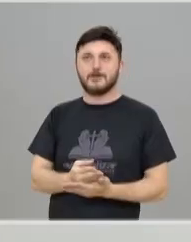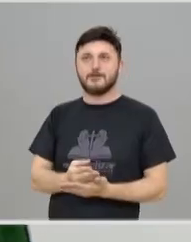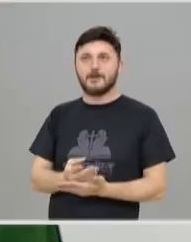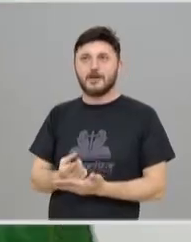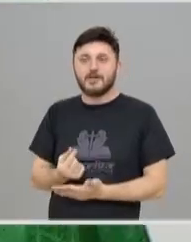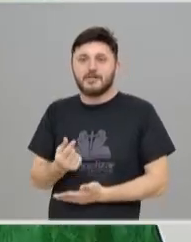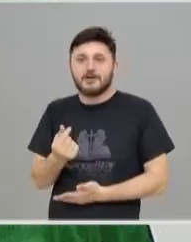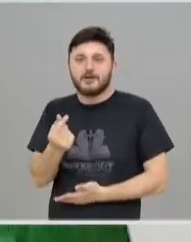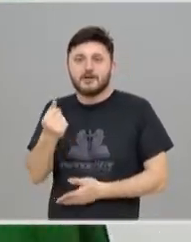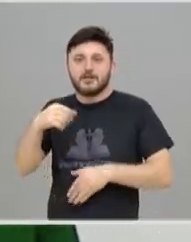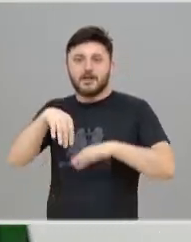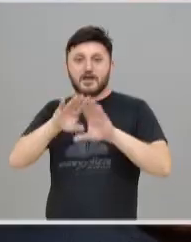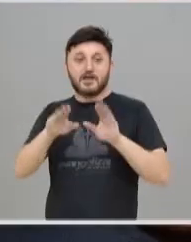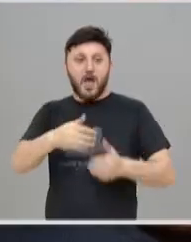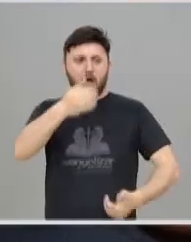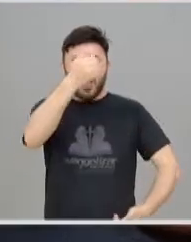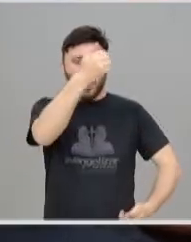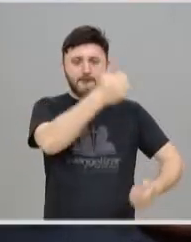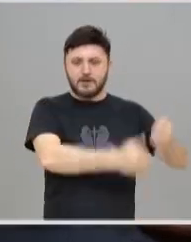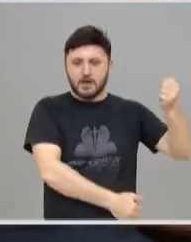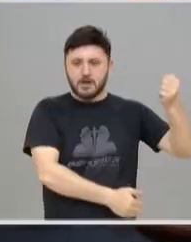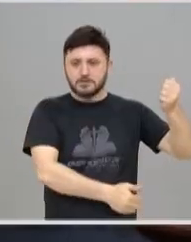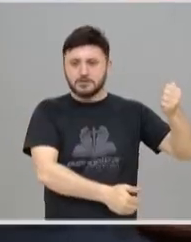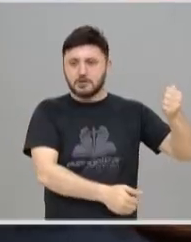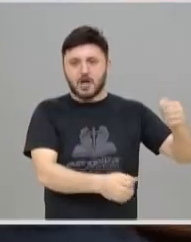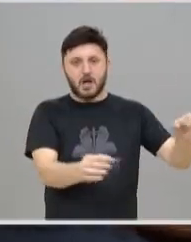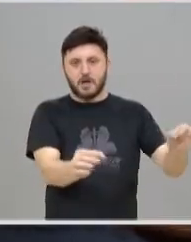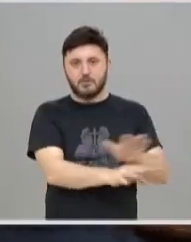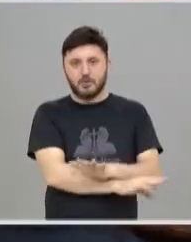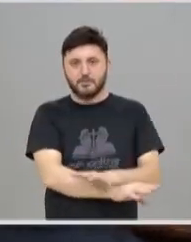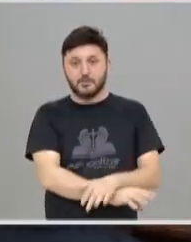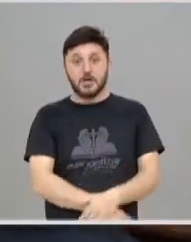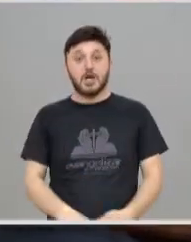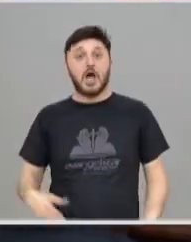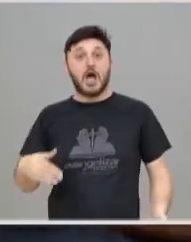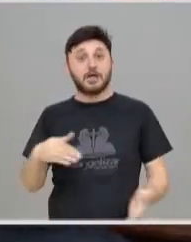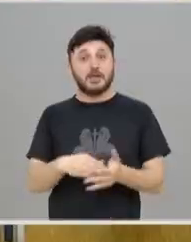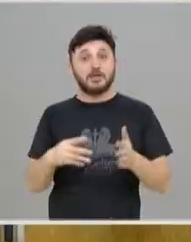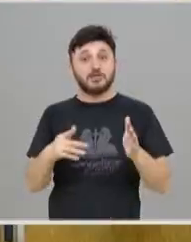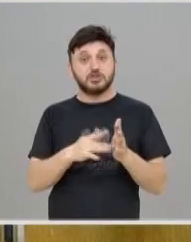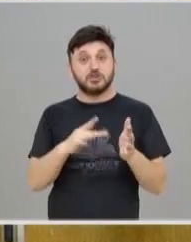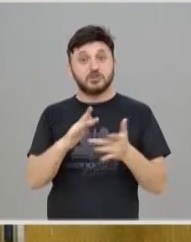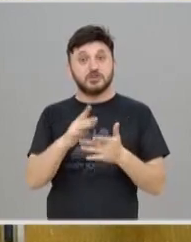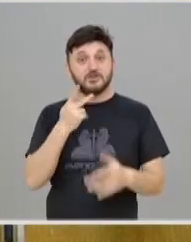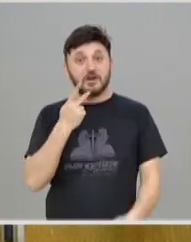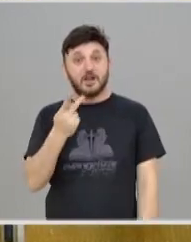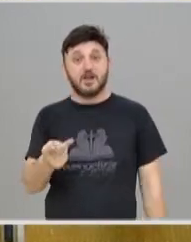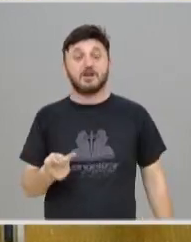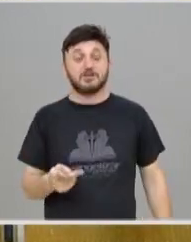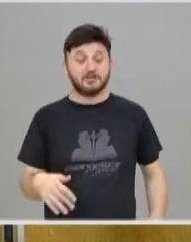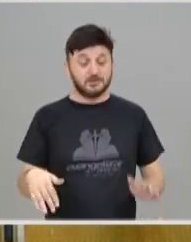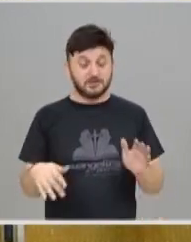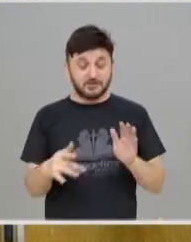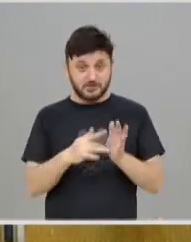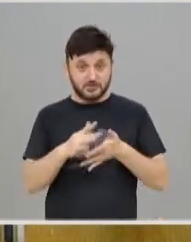nos filhos. Até Jesus chegar e dizer, não, vocês estão equivocadíssimos.